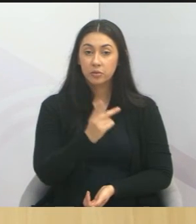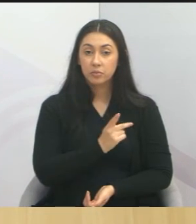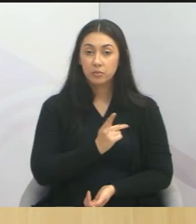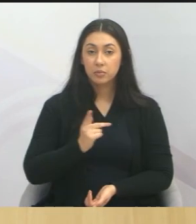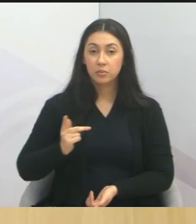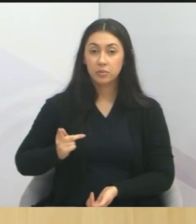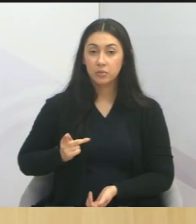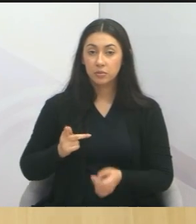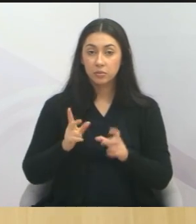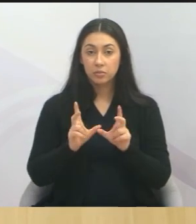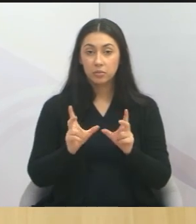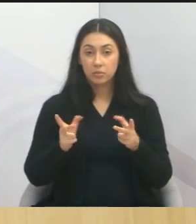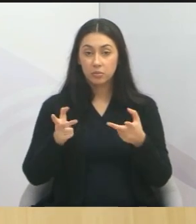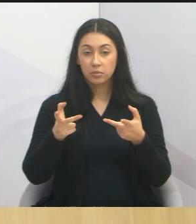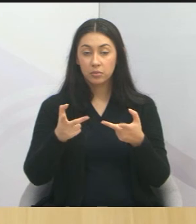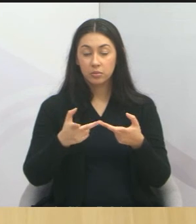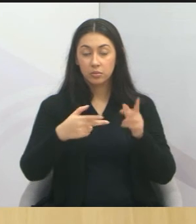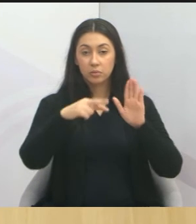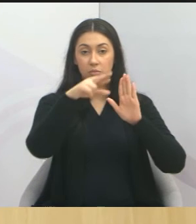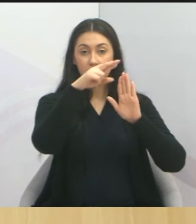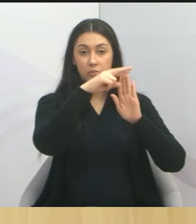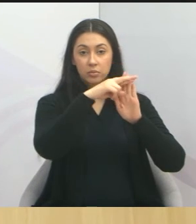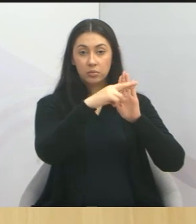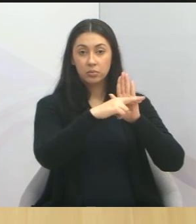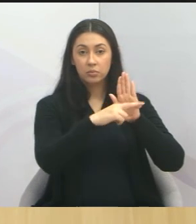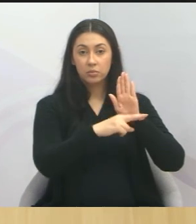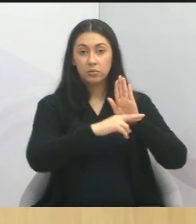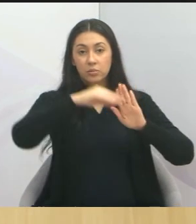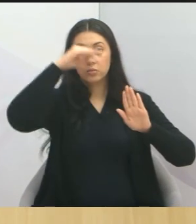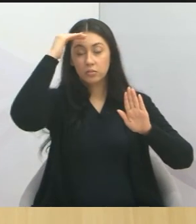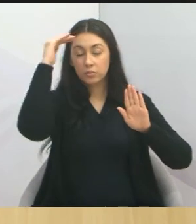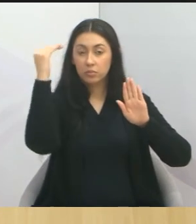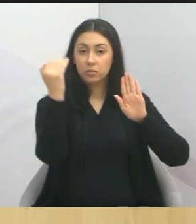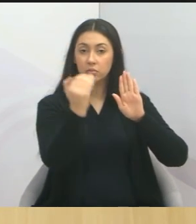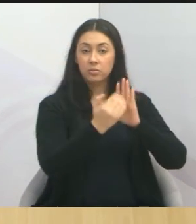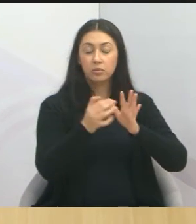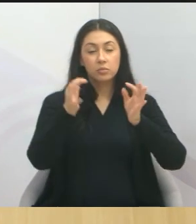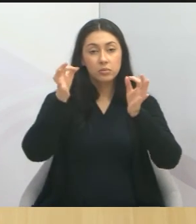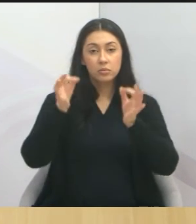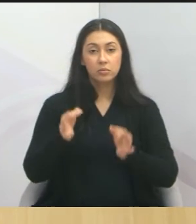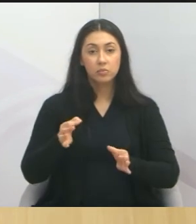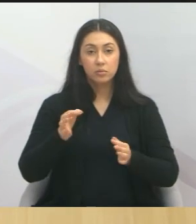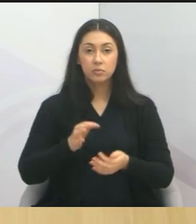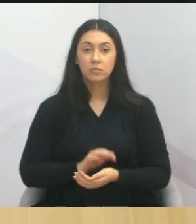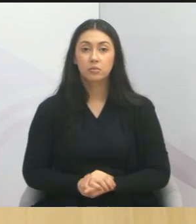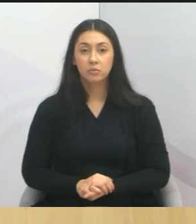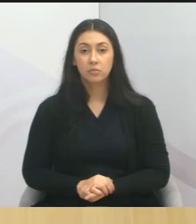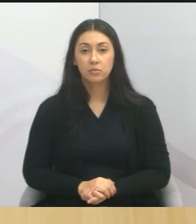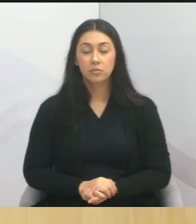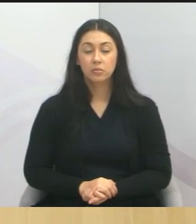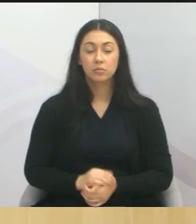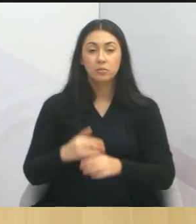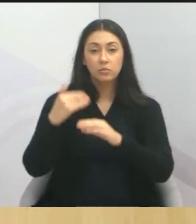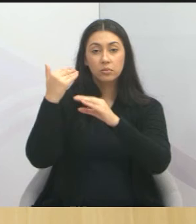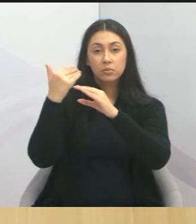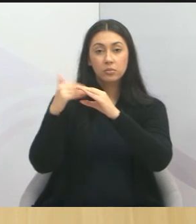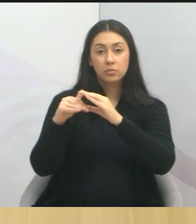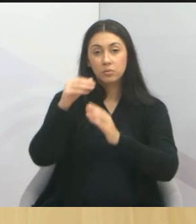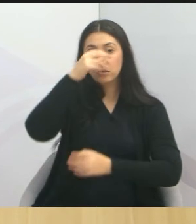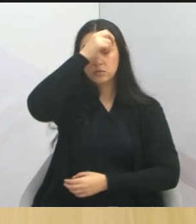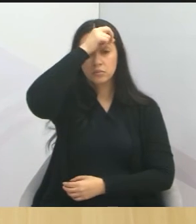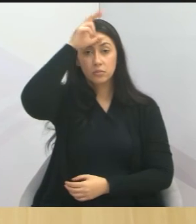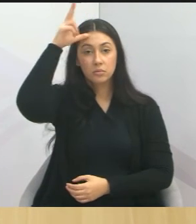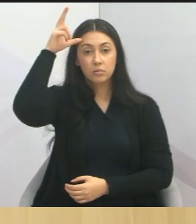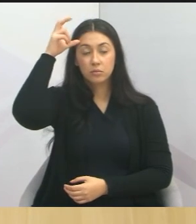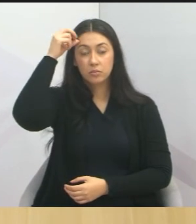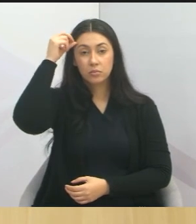presidente dessa casa ouvido aprovado pela igreja de plenário e cumpridas as formalidades regimentais que seja encaminhado ao